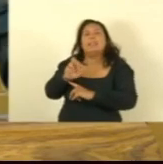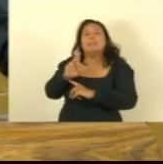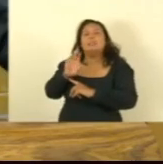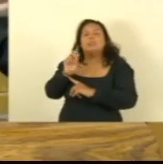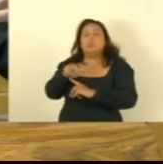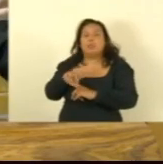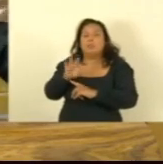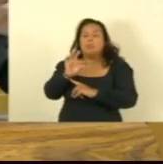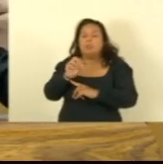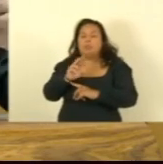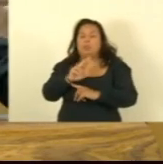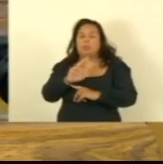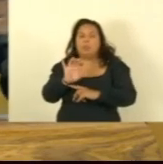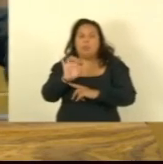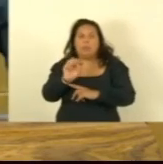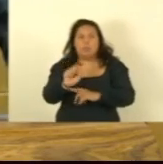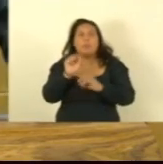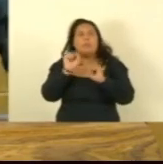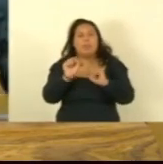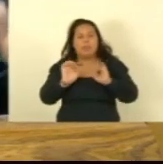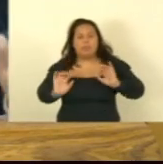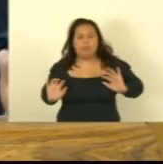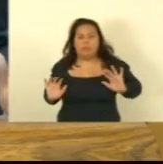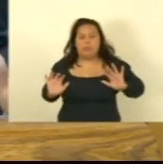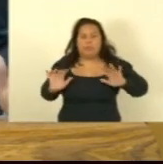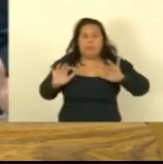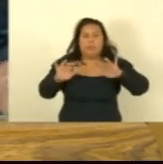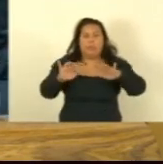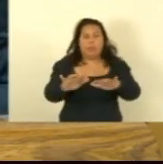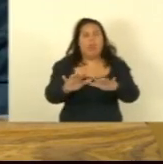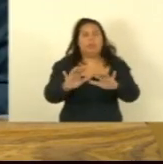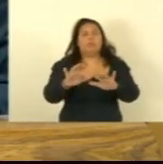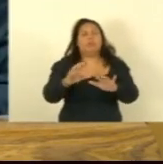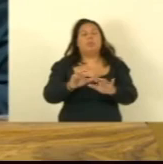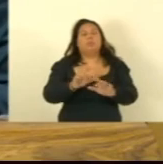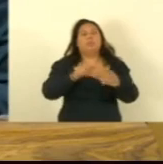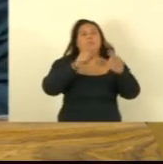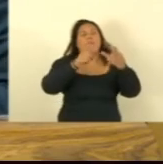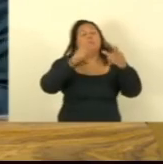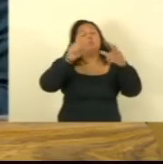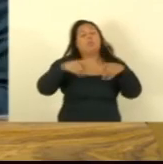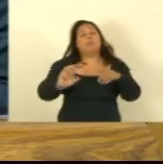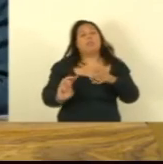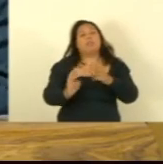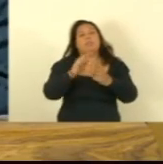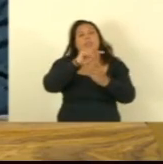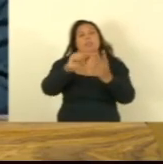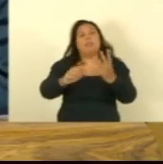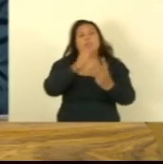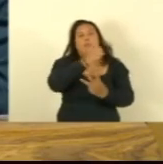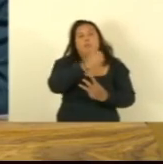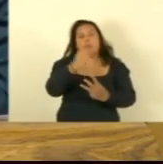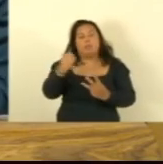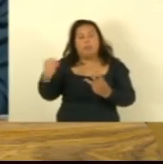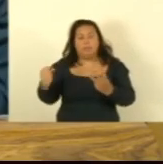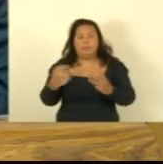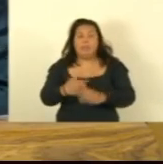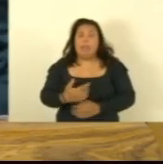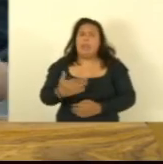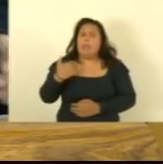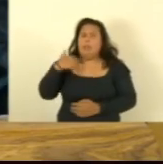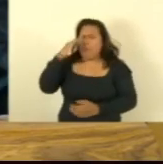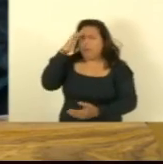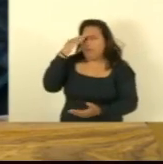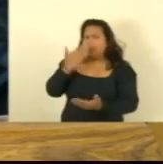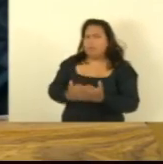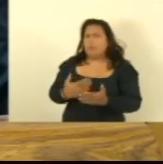poderia acarretar a invasão dos poderes. E aí, acredito eu, muito também no erro do Estado,